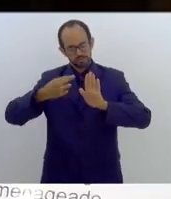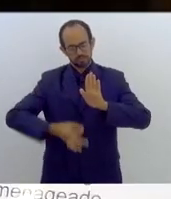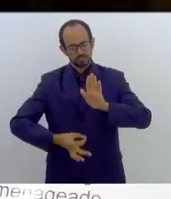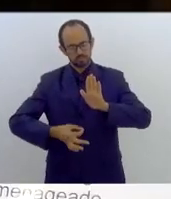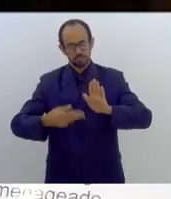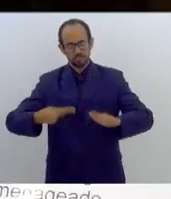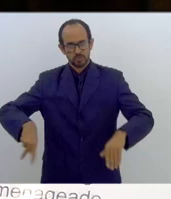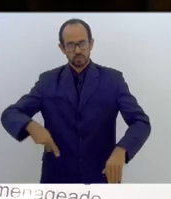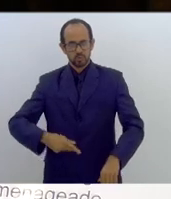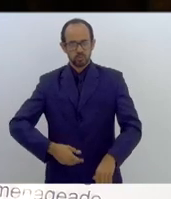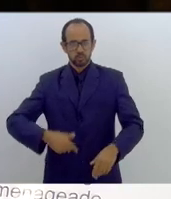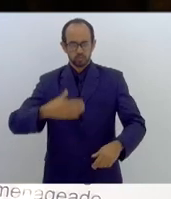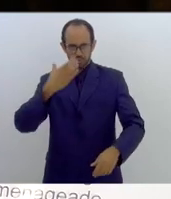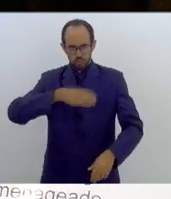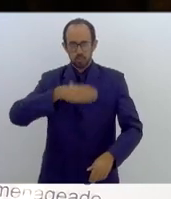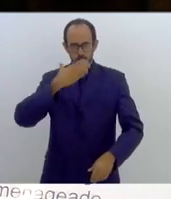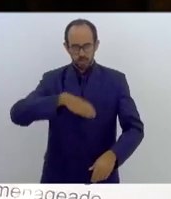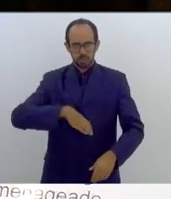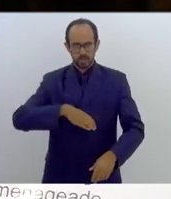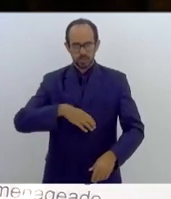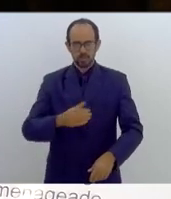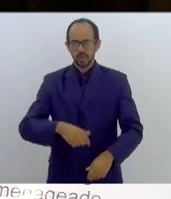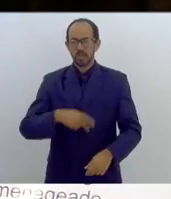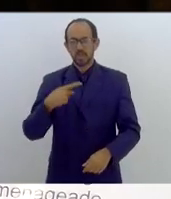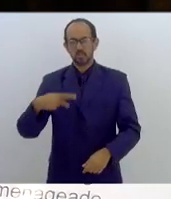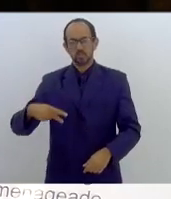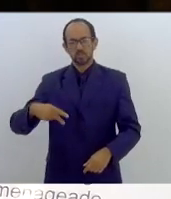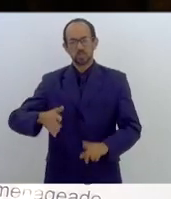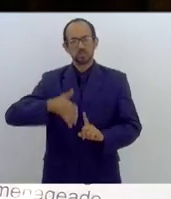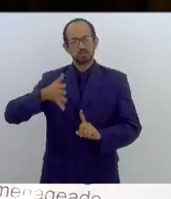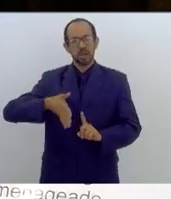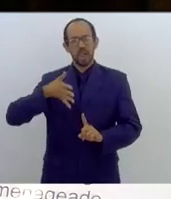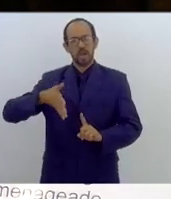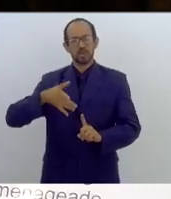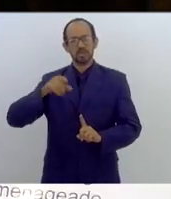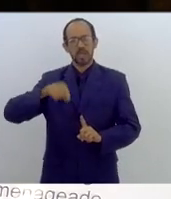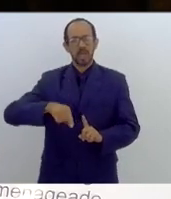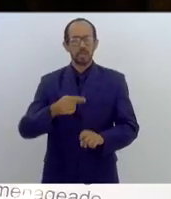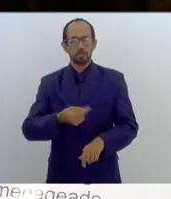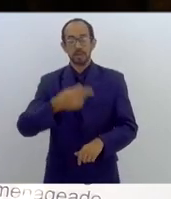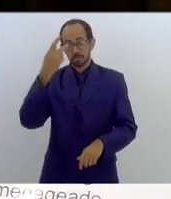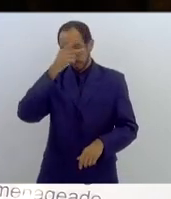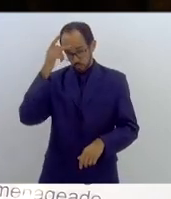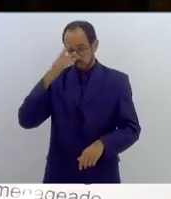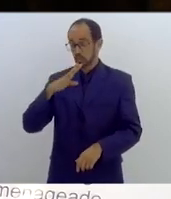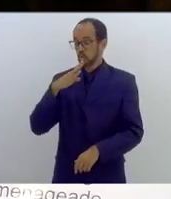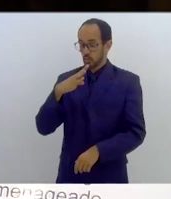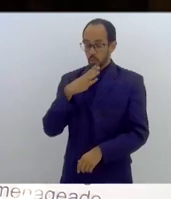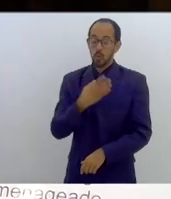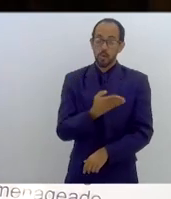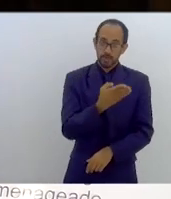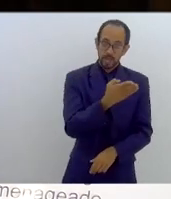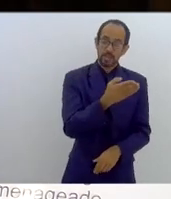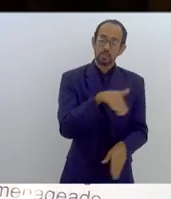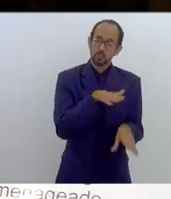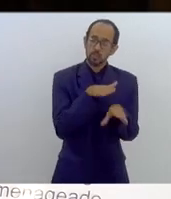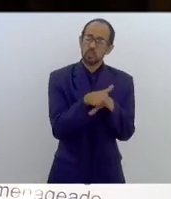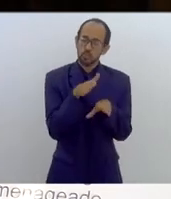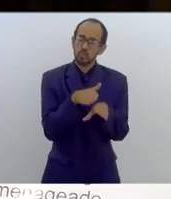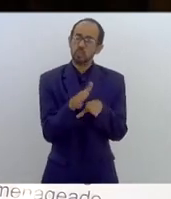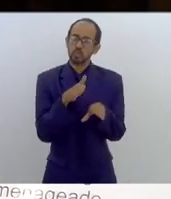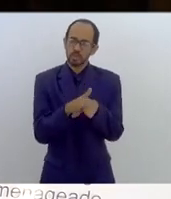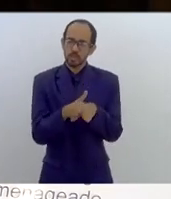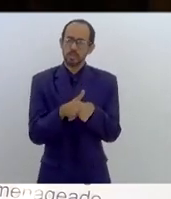conduta, sendo certo que suas palavras soam para aqueles que bem o conhecem como a do guia sempre